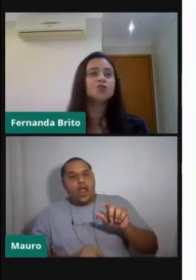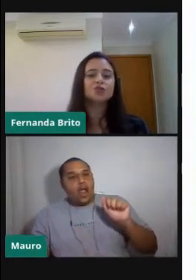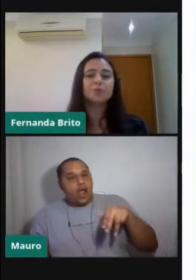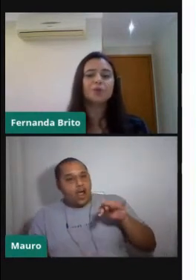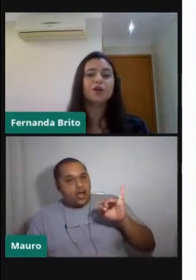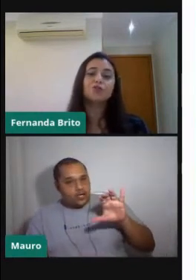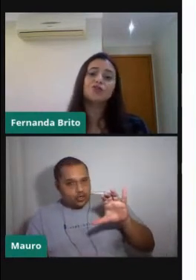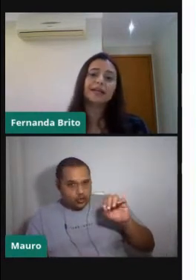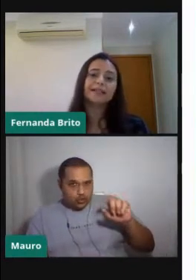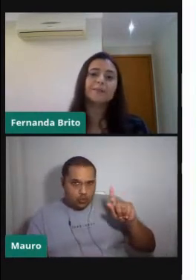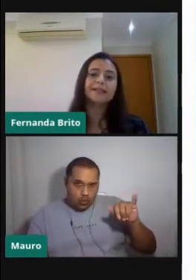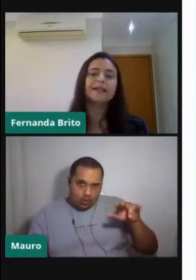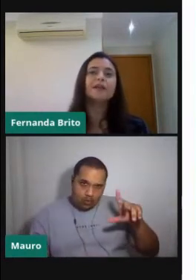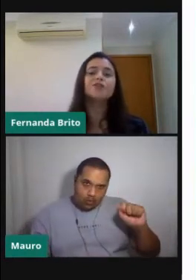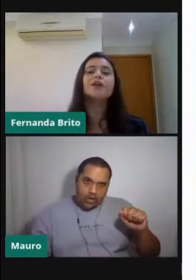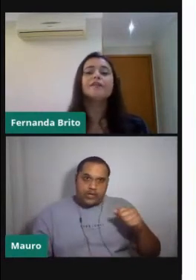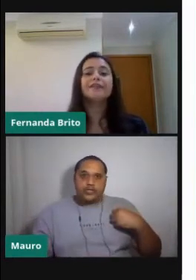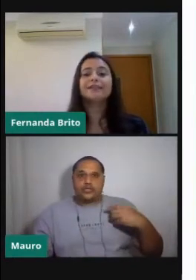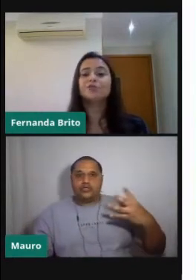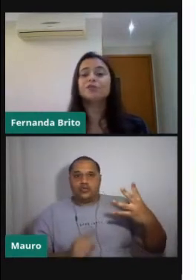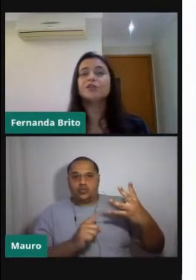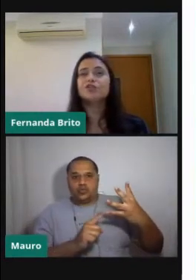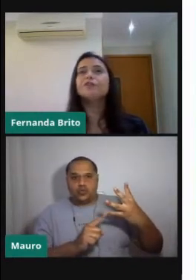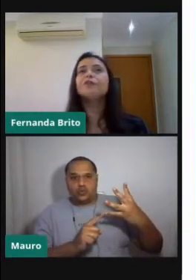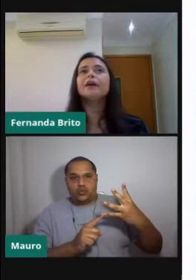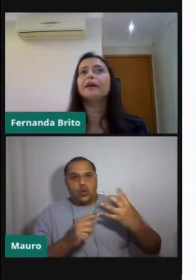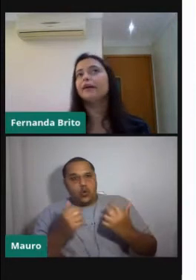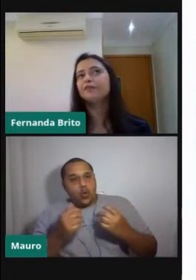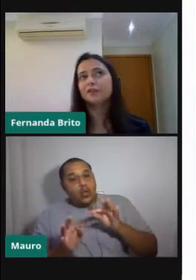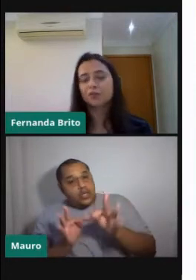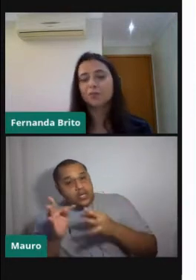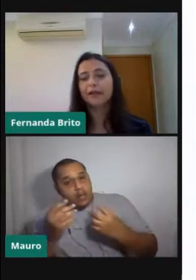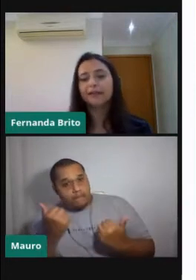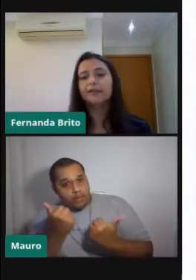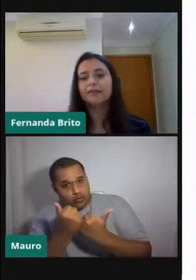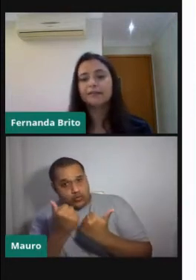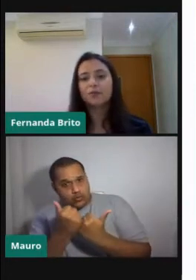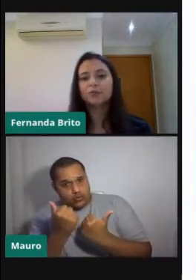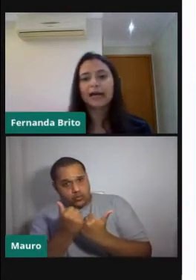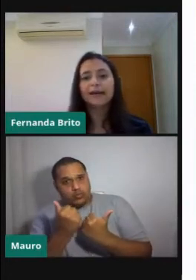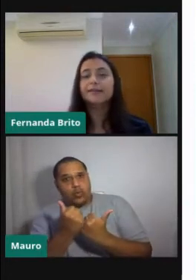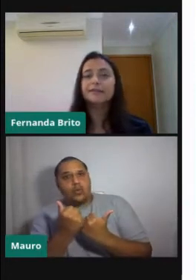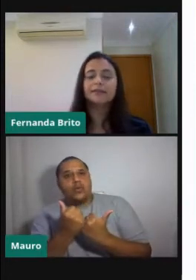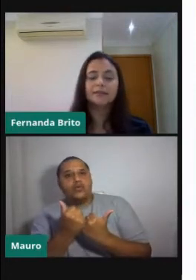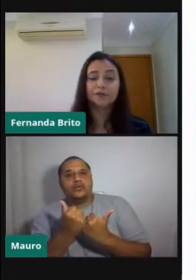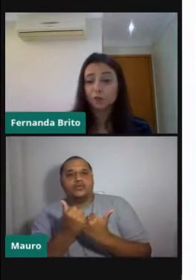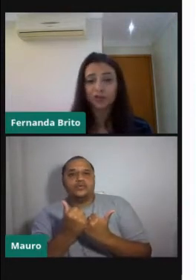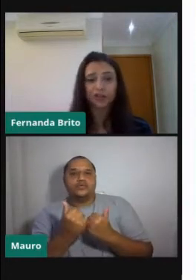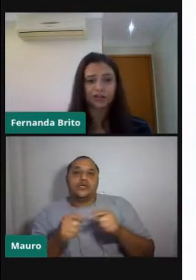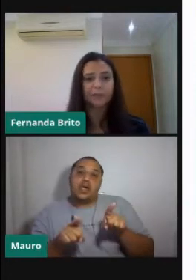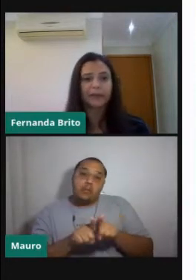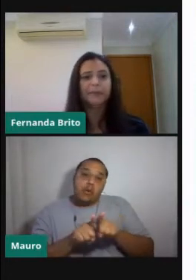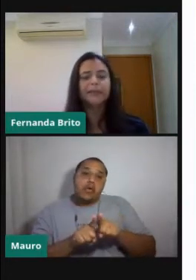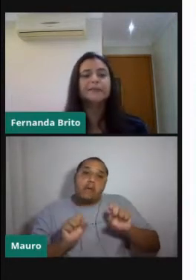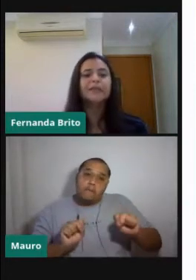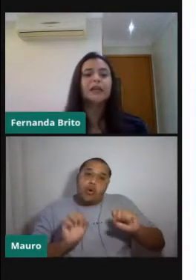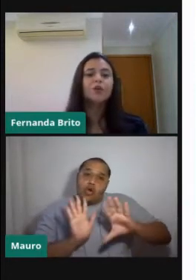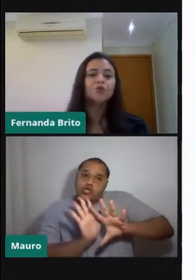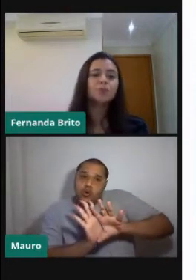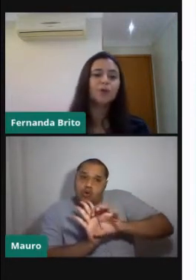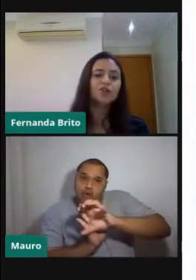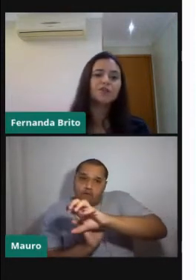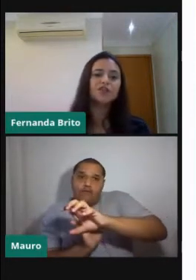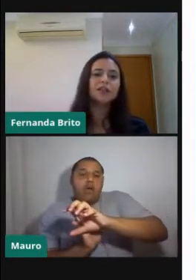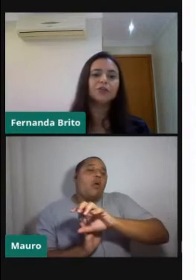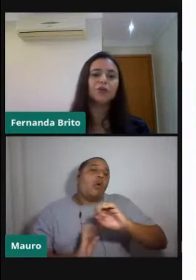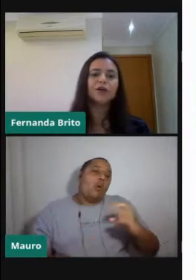suporte, o uso de antibióticos, já que esse paciente vai ser suscetível a infecções bacterianas secundárias e fúngicas também, né?